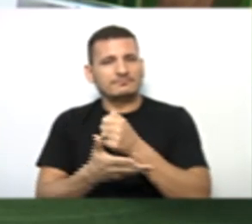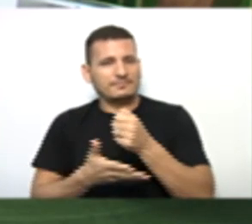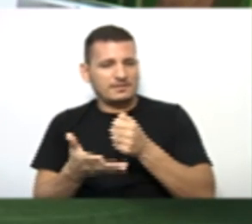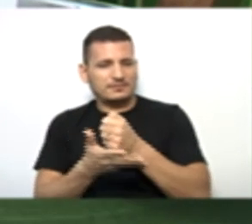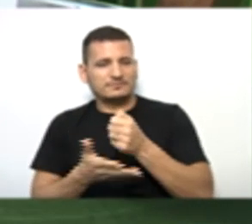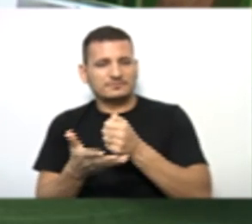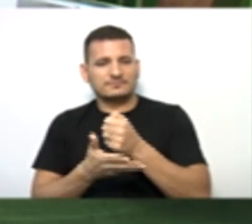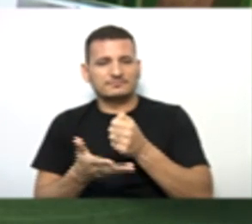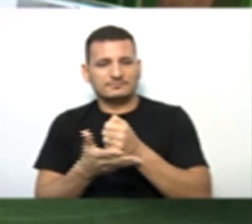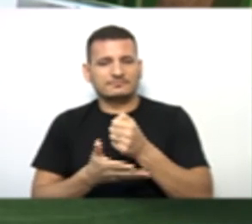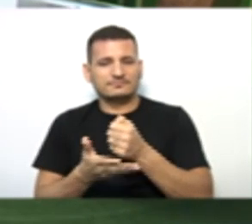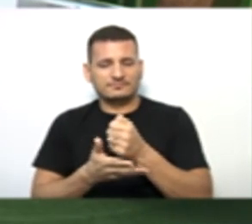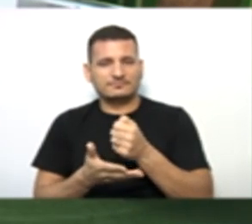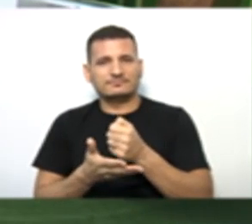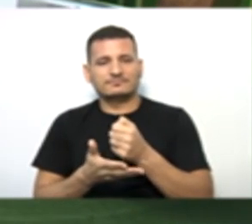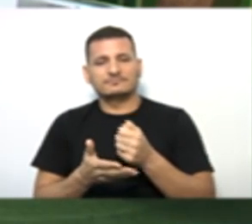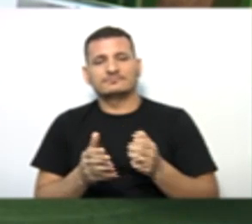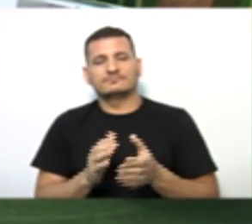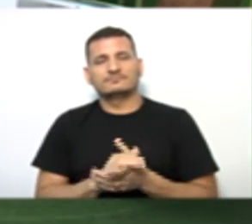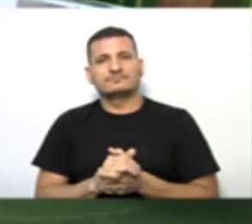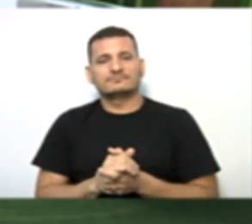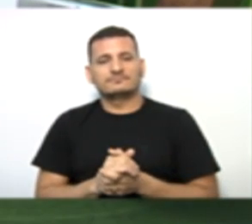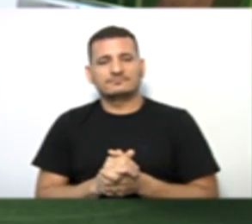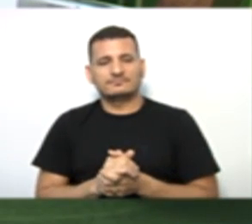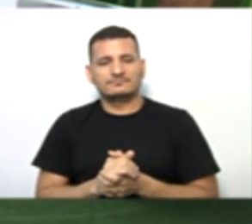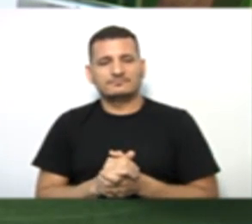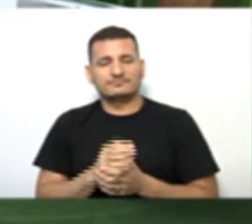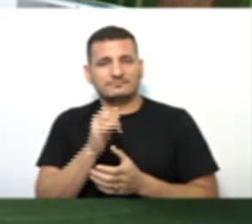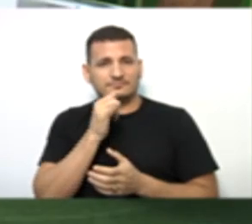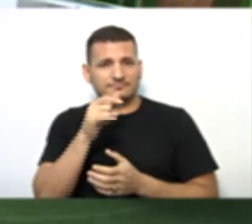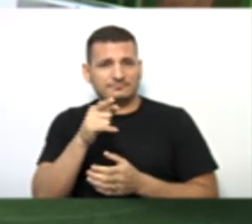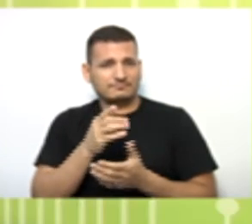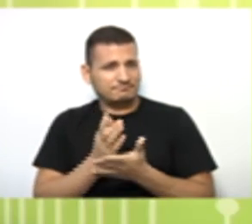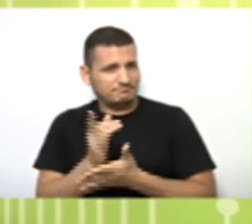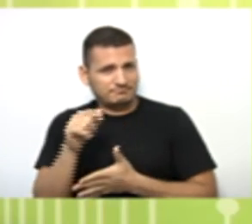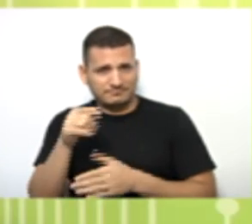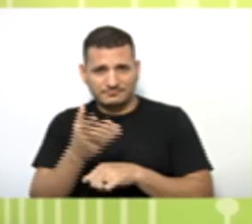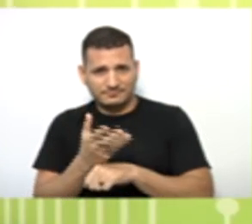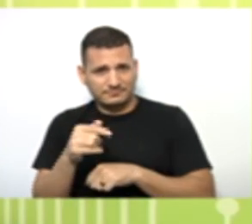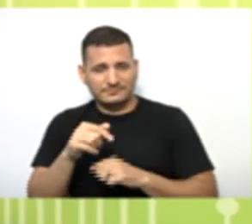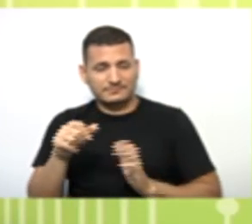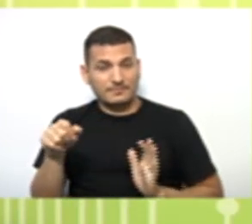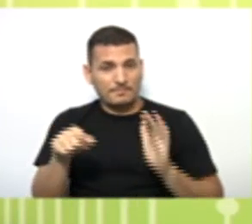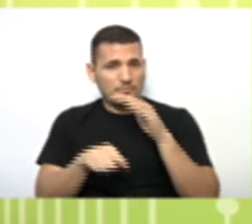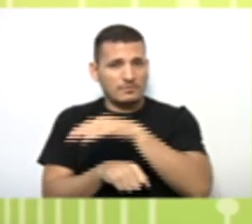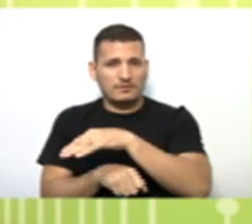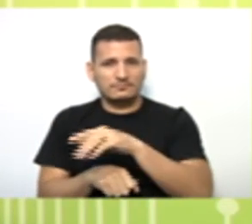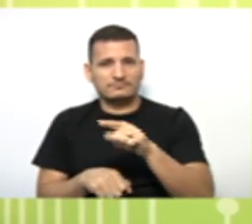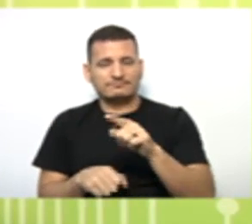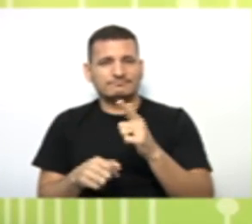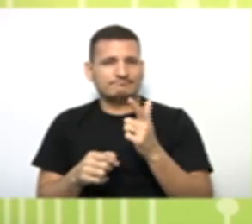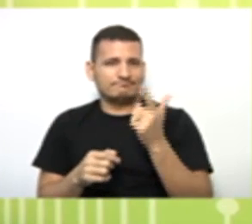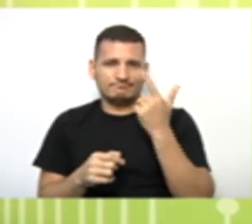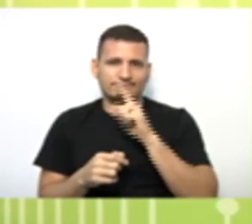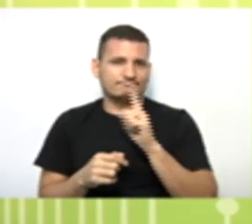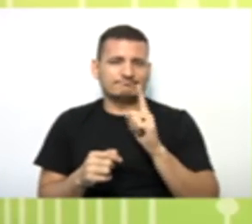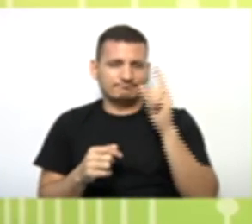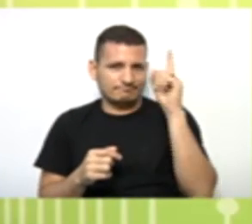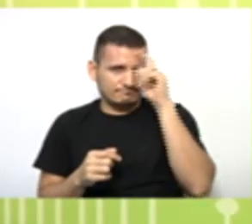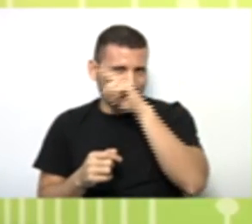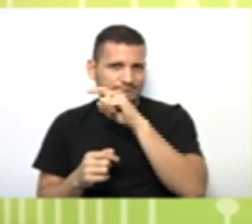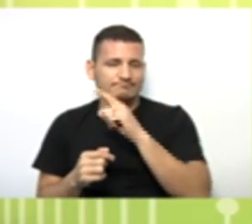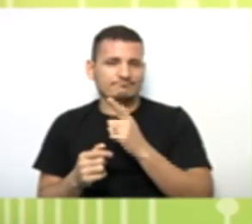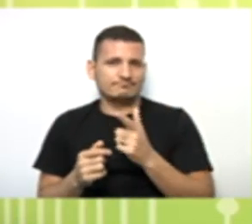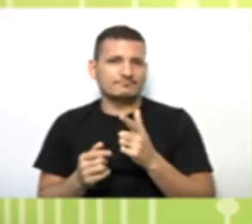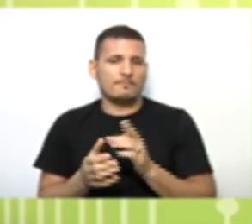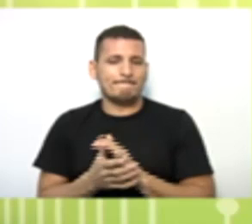pilar, na realidade, das outras disciplinas. Essa aqui é a que vai segurar. Se você não passar por ela, querer dar um passo maior que a perna, você vai ficar tendo dificuldade,